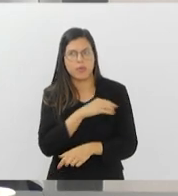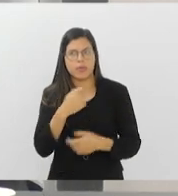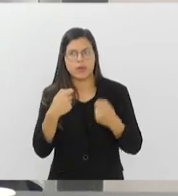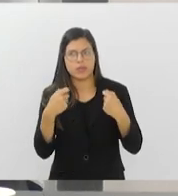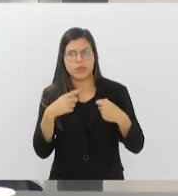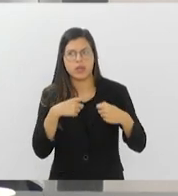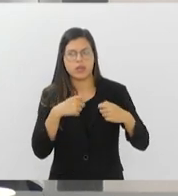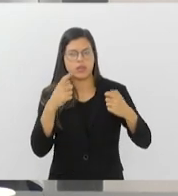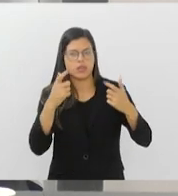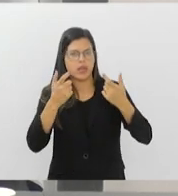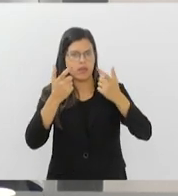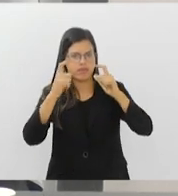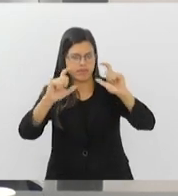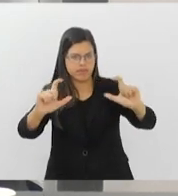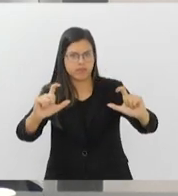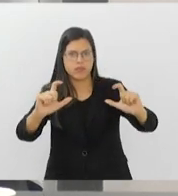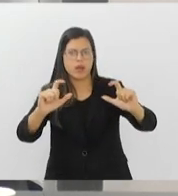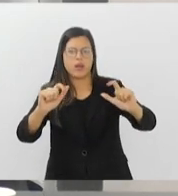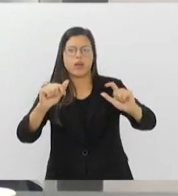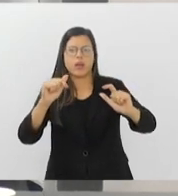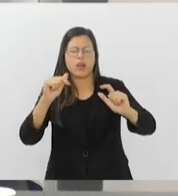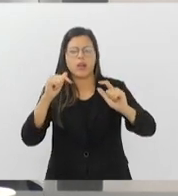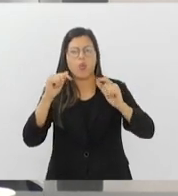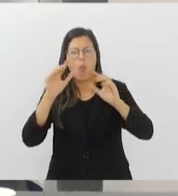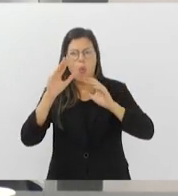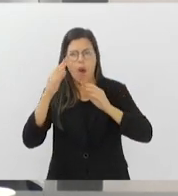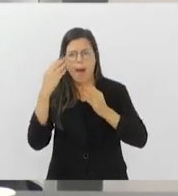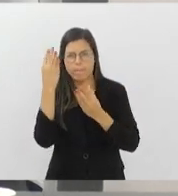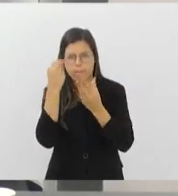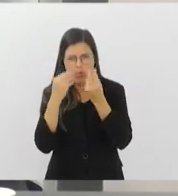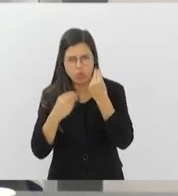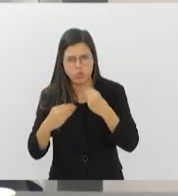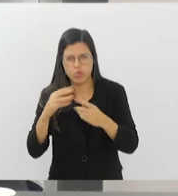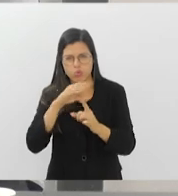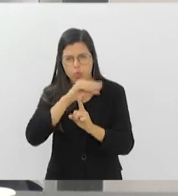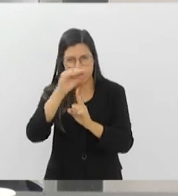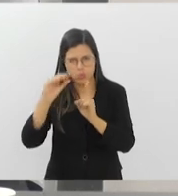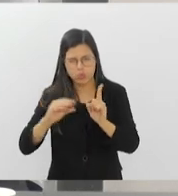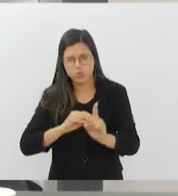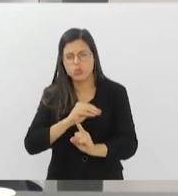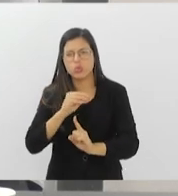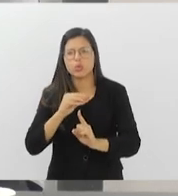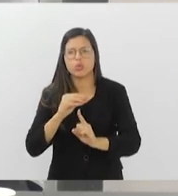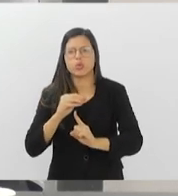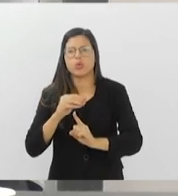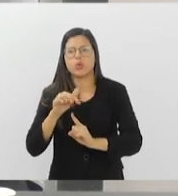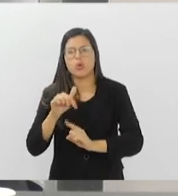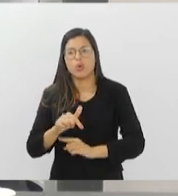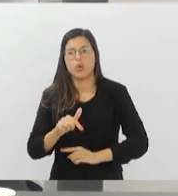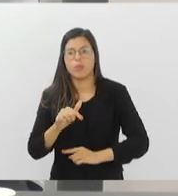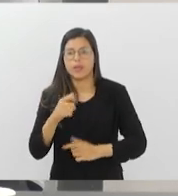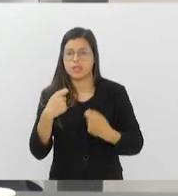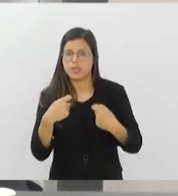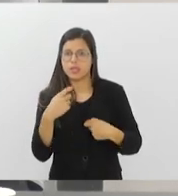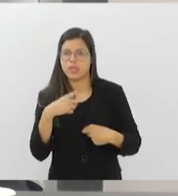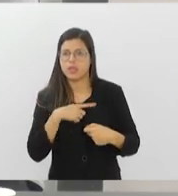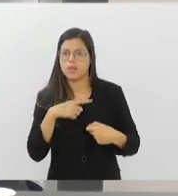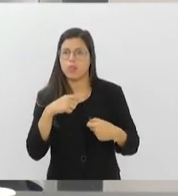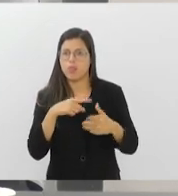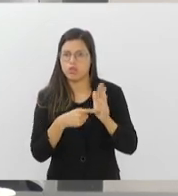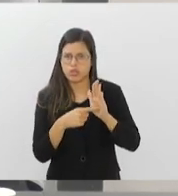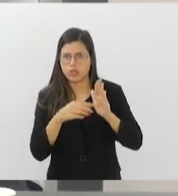a importunação sexual, a pedofilia é crime, ou então que verifique que o elevador está no andar, no elevador